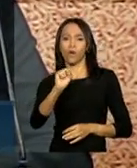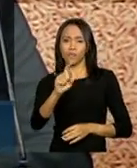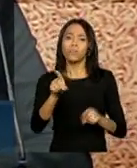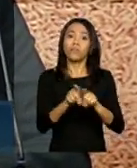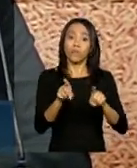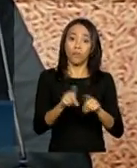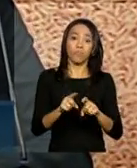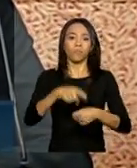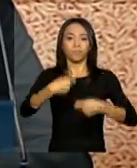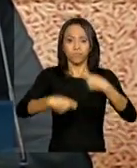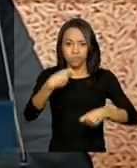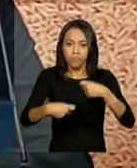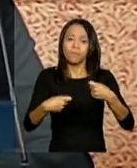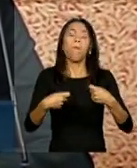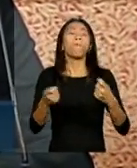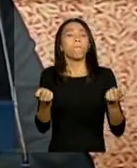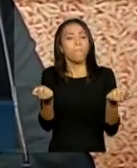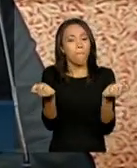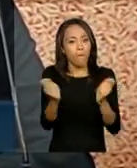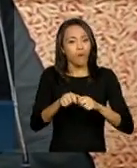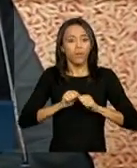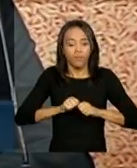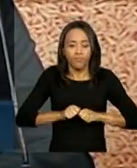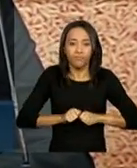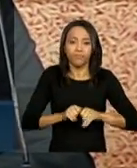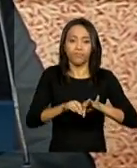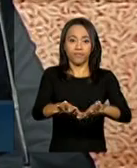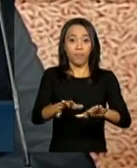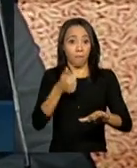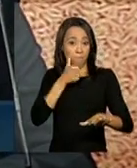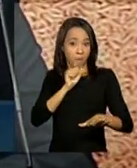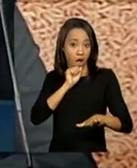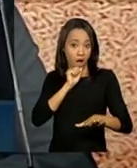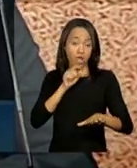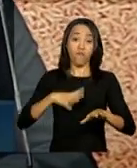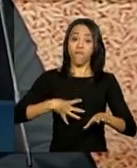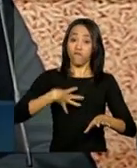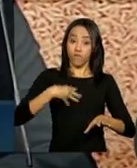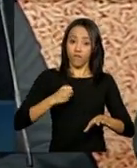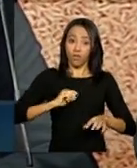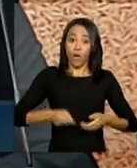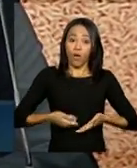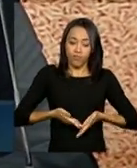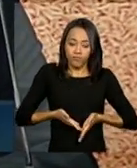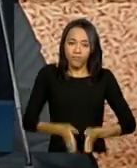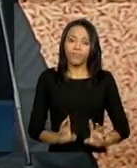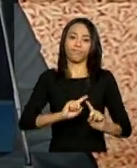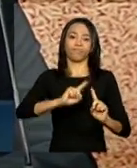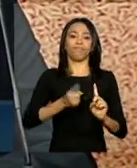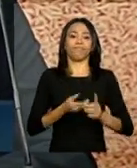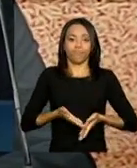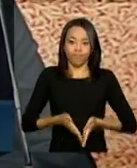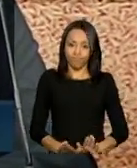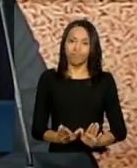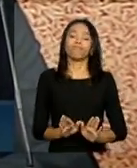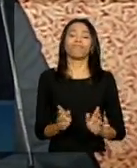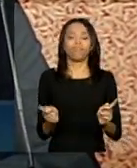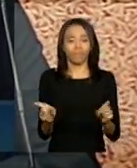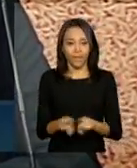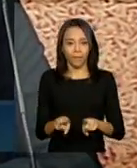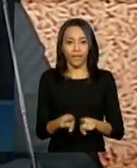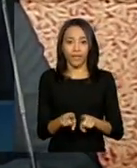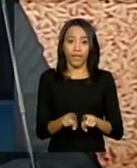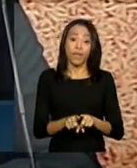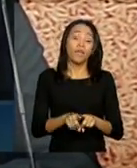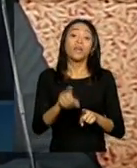sexual também pode ser transmitido de mãe para filho no momento do parto a Organização Mundial da Saúde